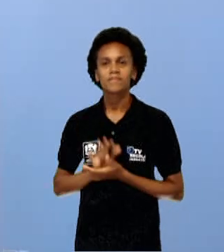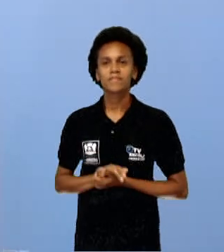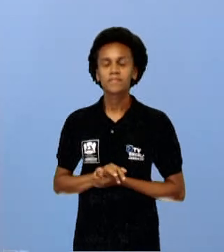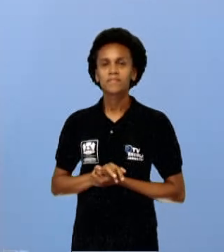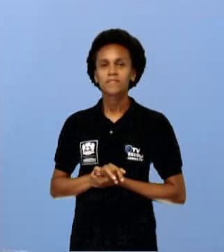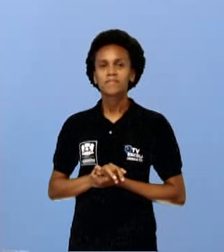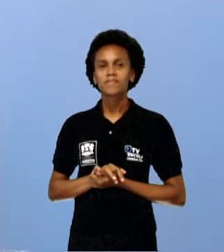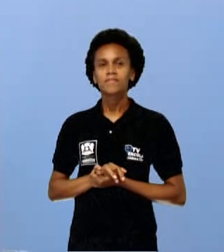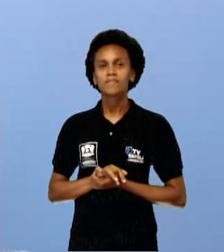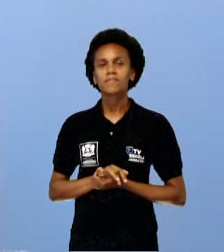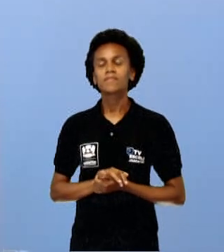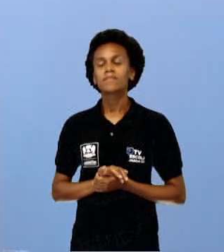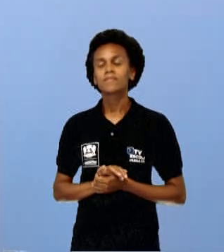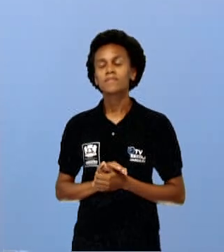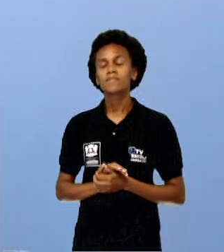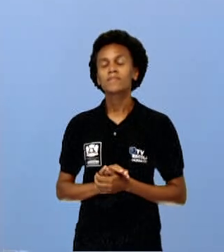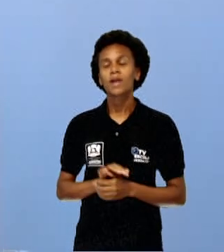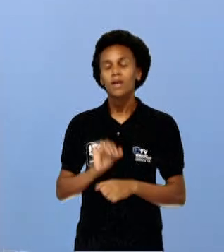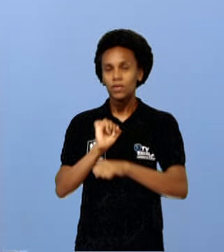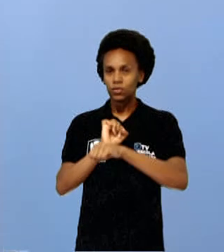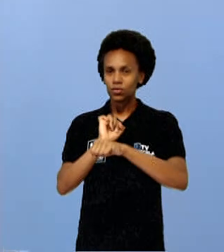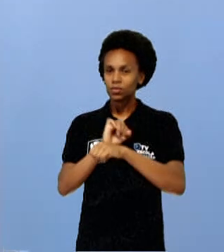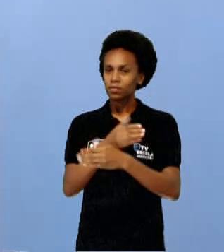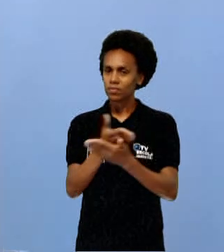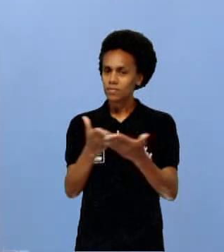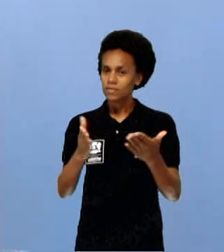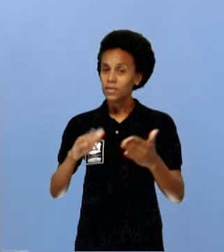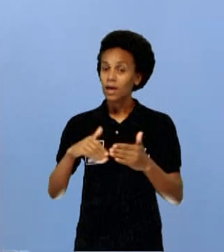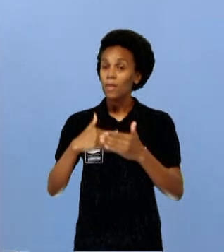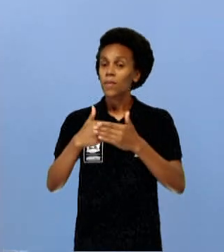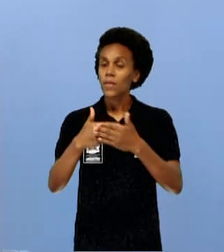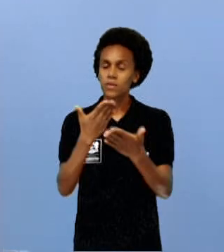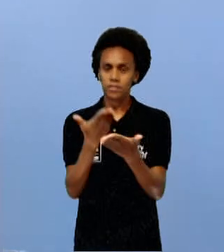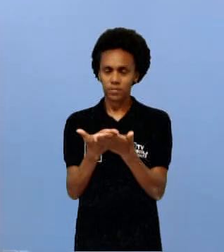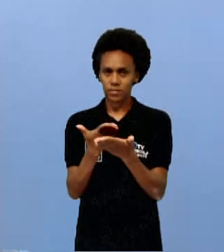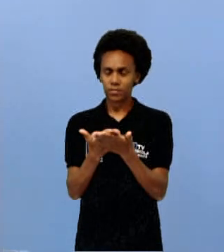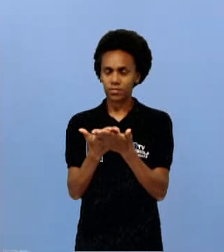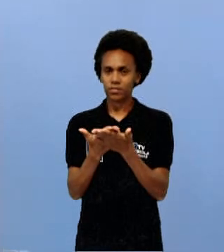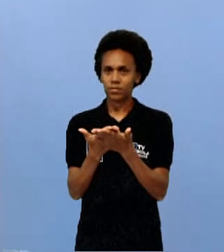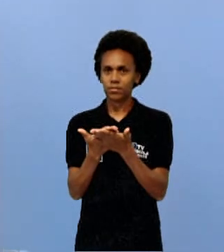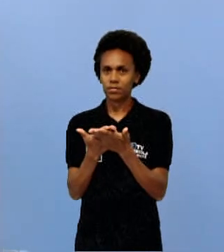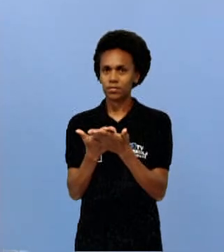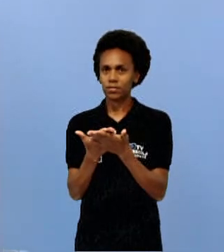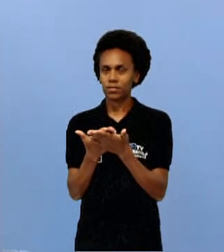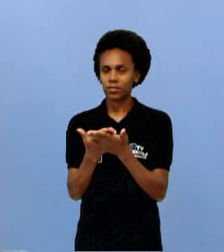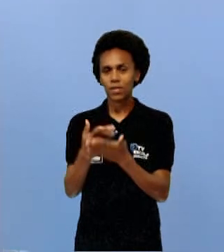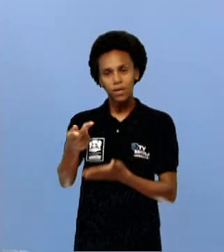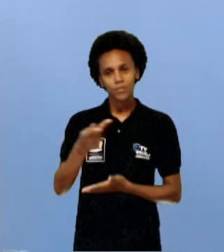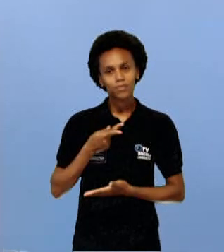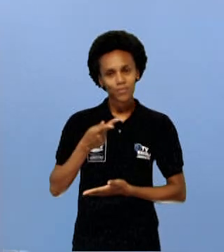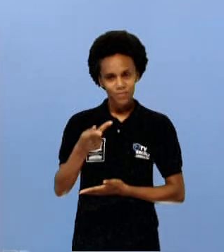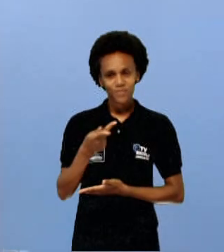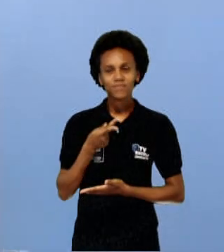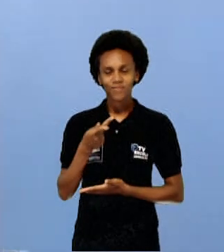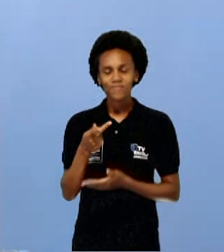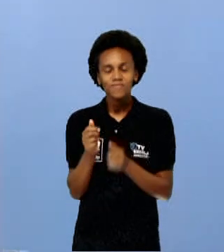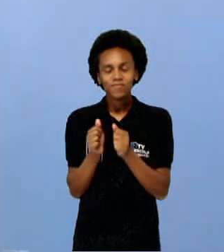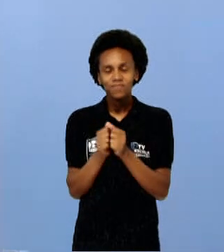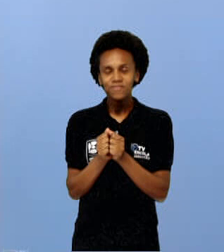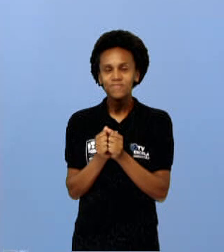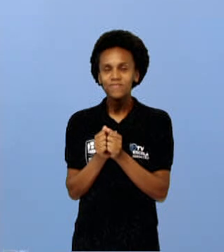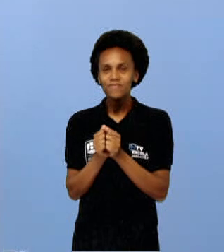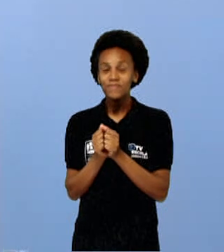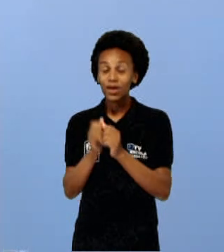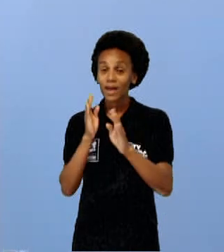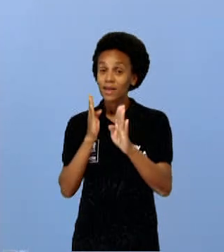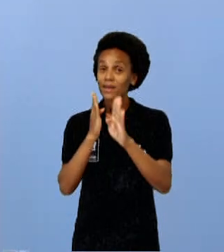espero vocês na próxima aula tá Para que vocês para nós juntos vamos descobrir